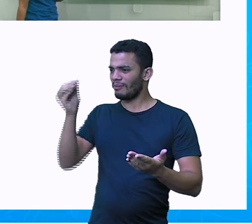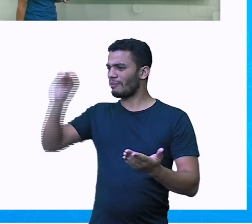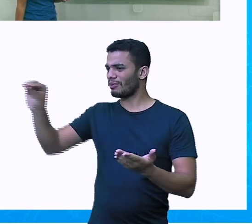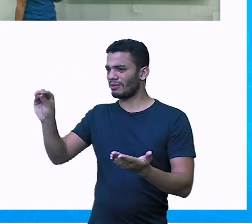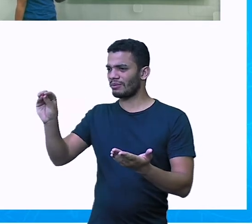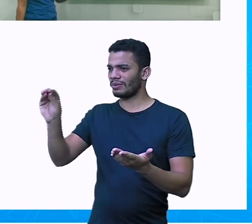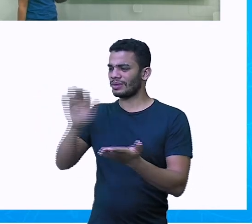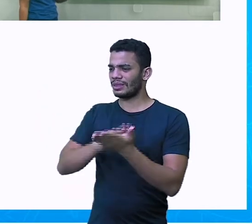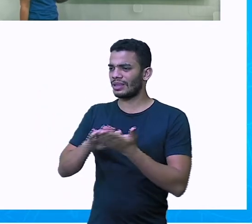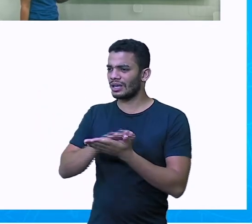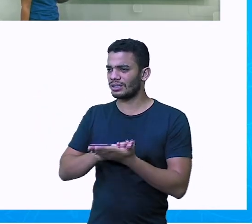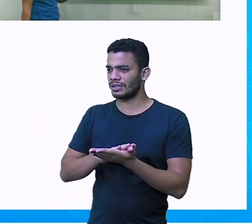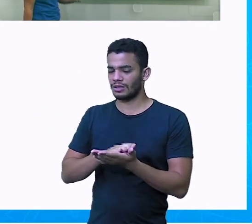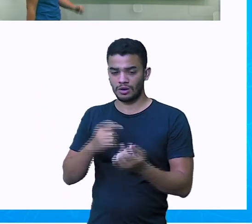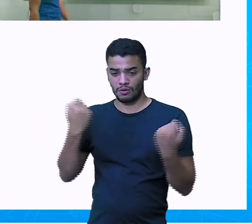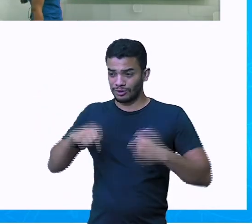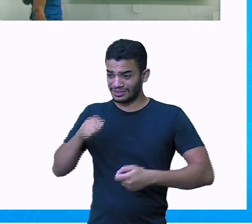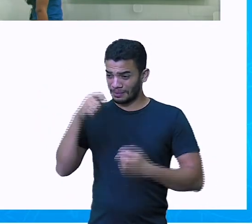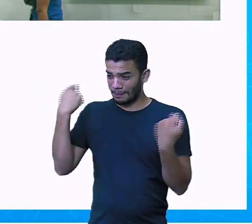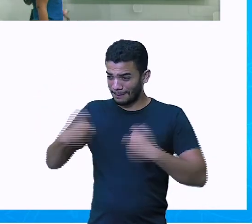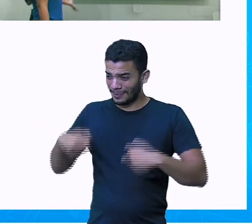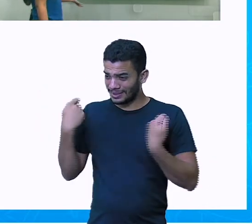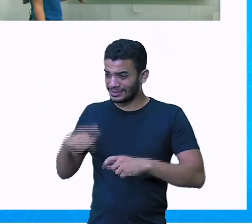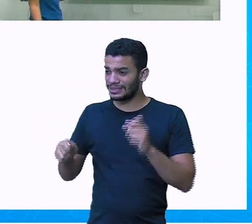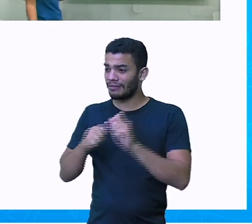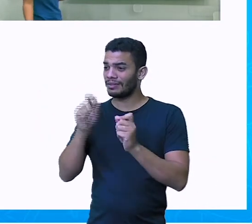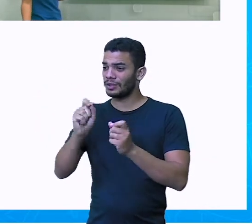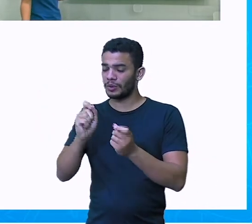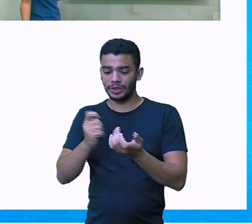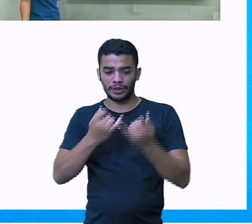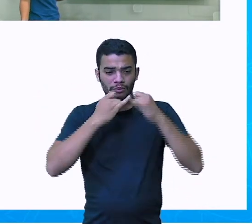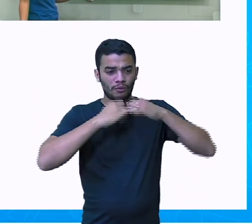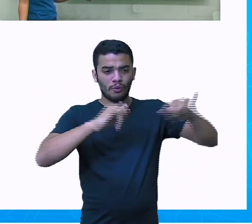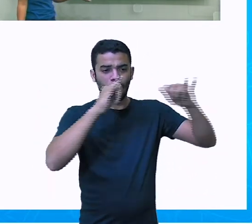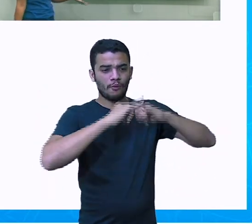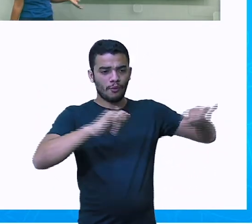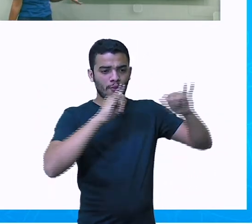tornar rico e famoso. Qual é seu problema?